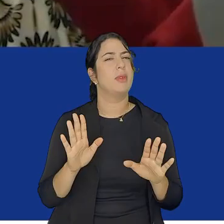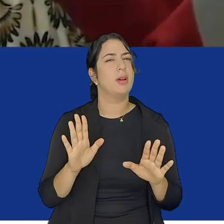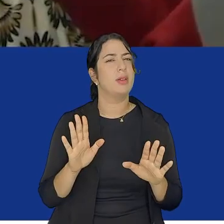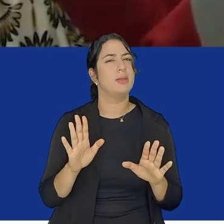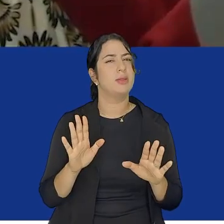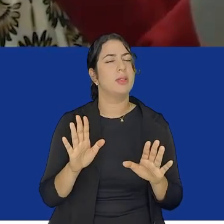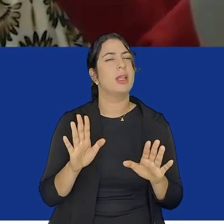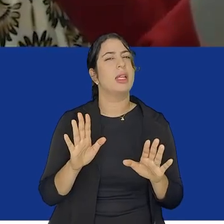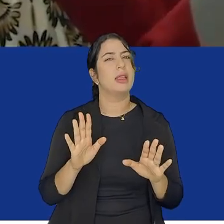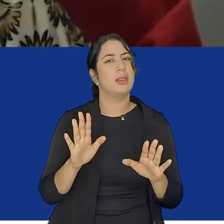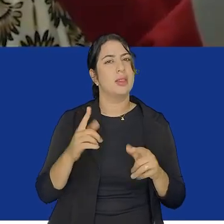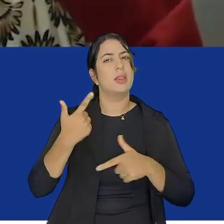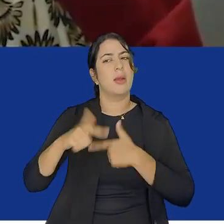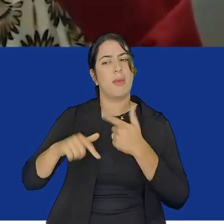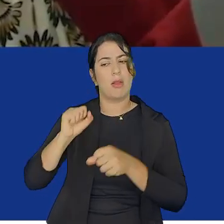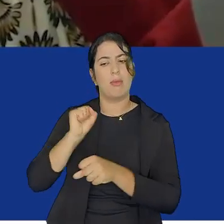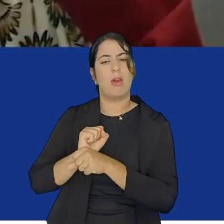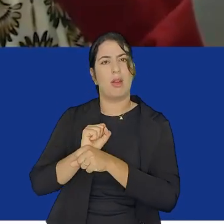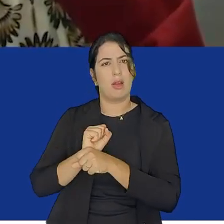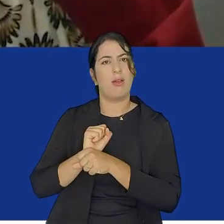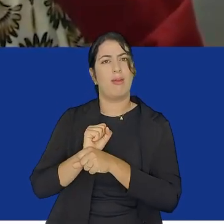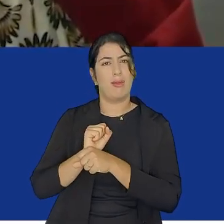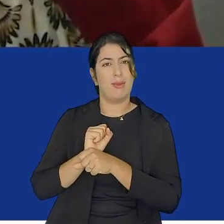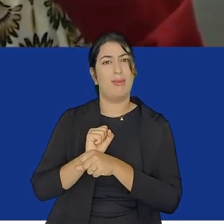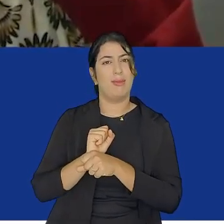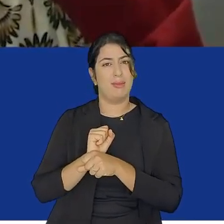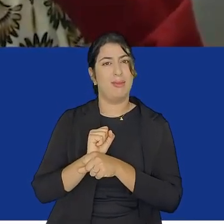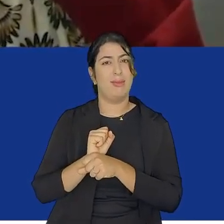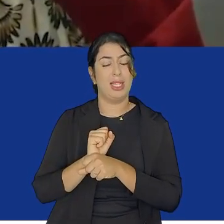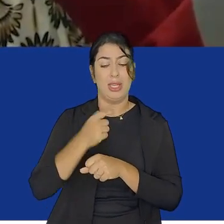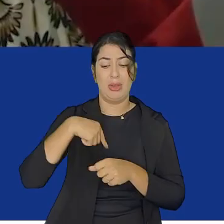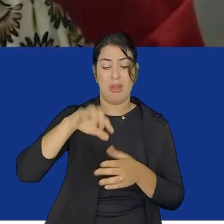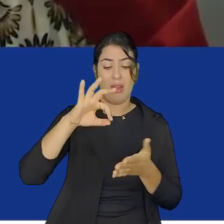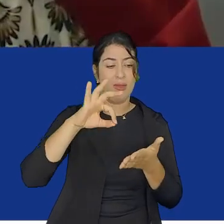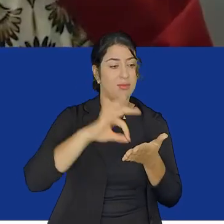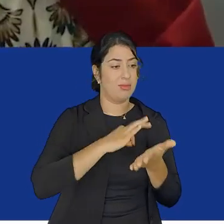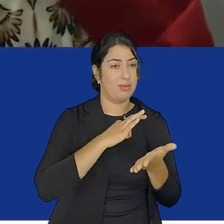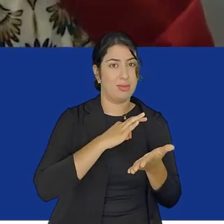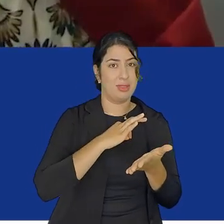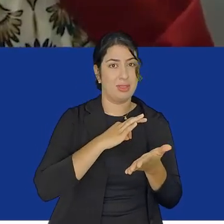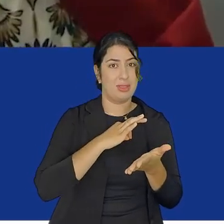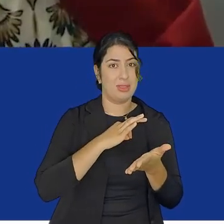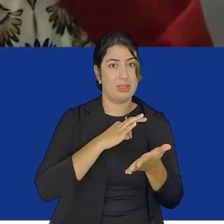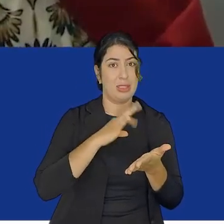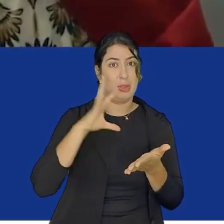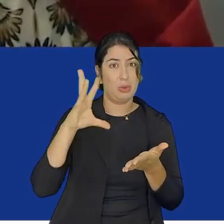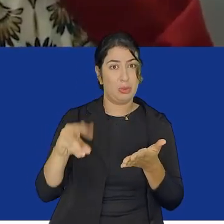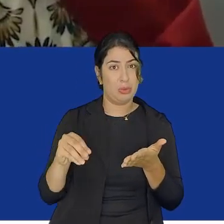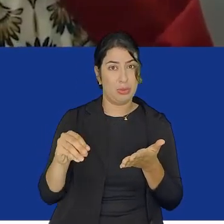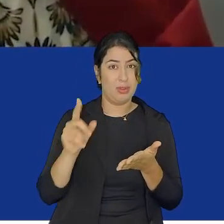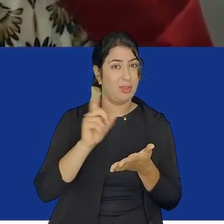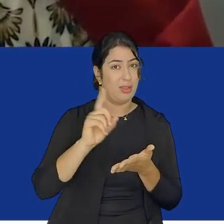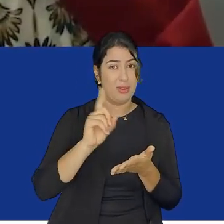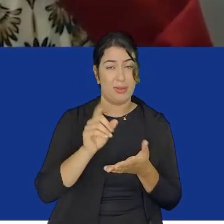tempo do não trabalho? Nós não estamos contratados, a nossa existência não foi contratada pelo trabalho,